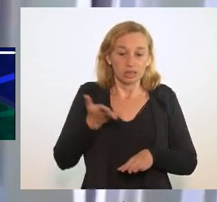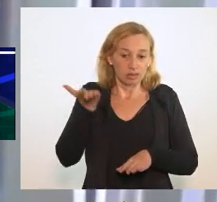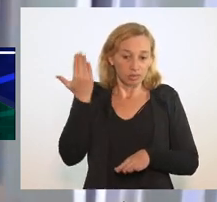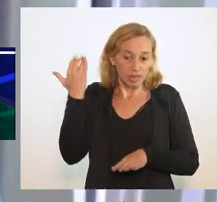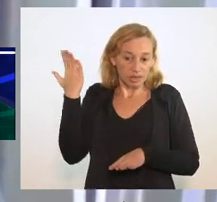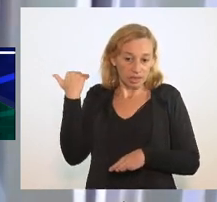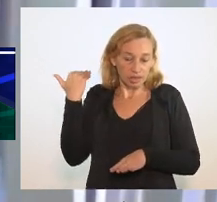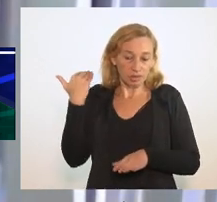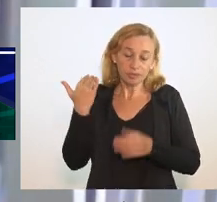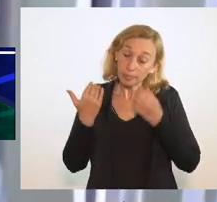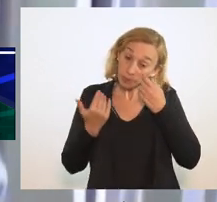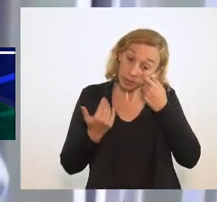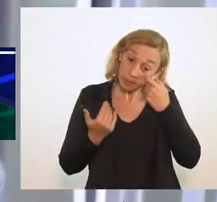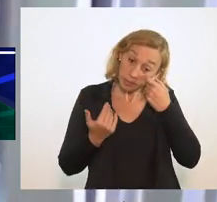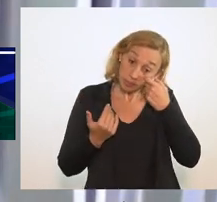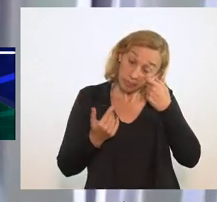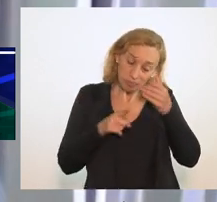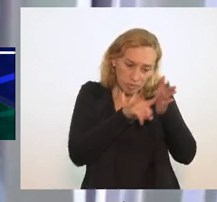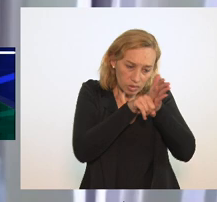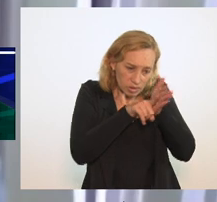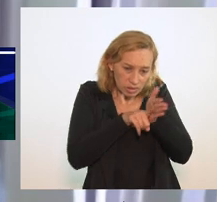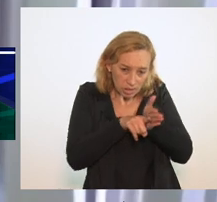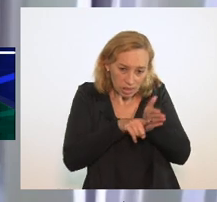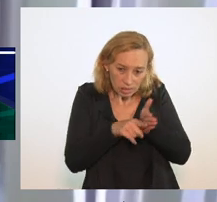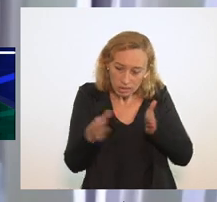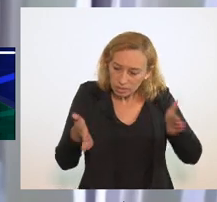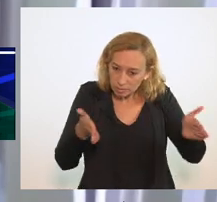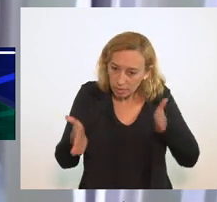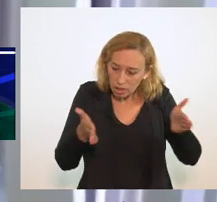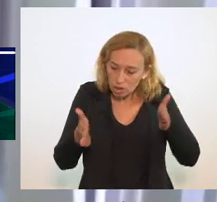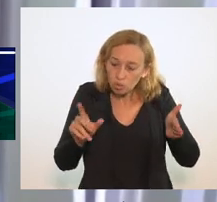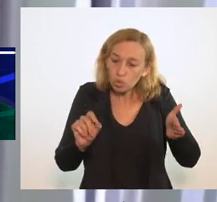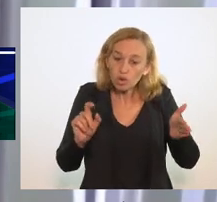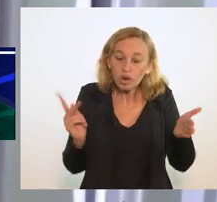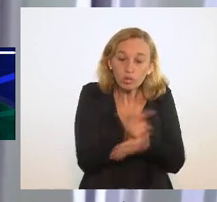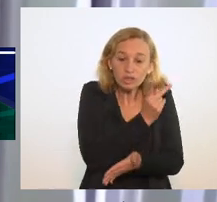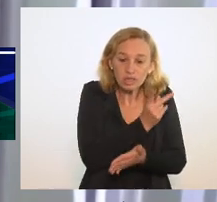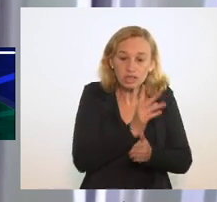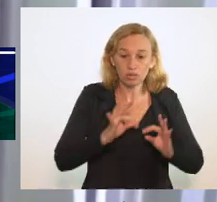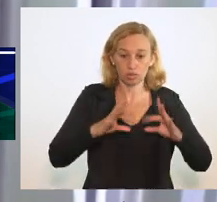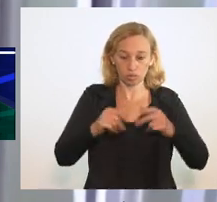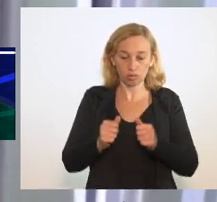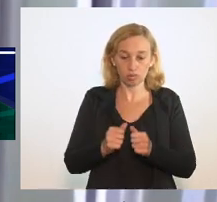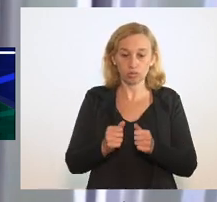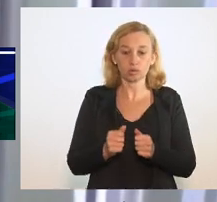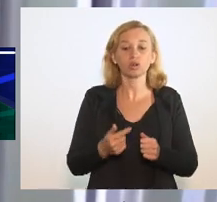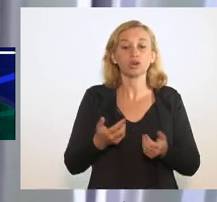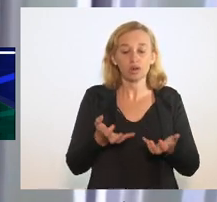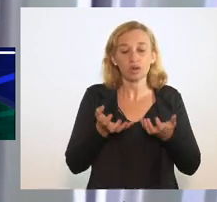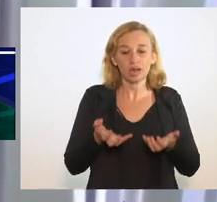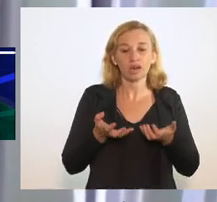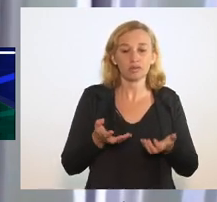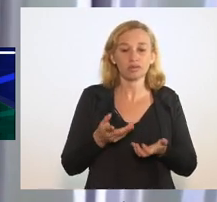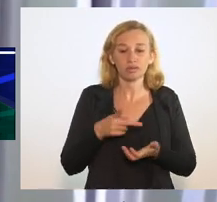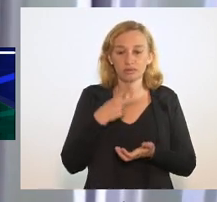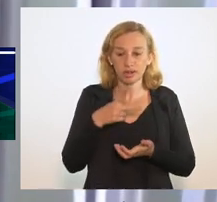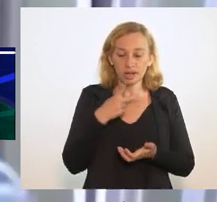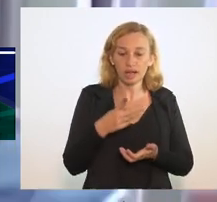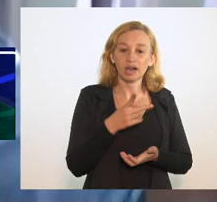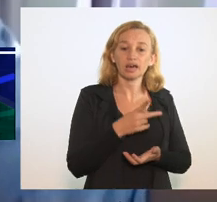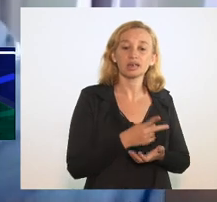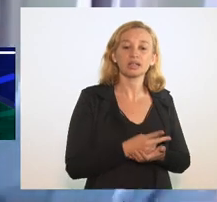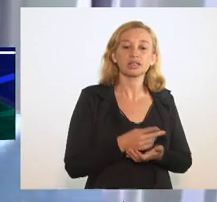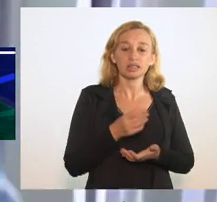assim, um monitoramento fino, né, desse período, do que aconteceu com essas receitas. Portanto, quero aqui me manifestar